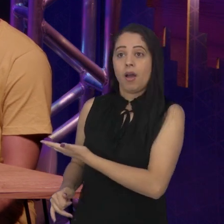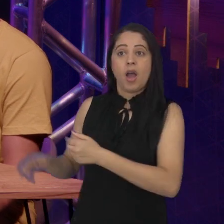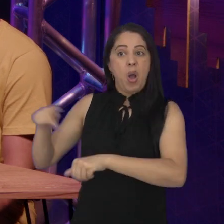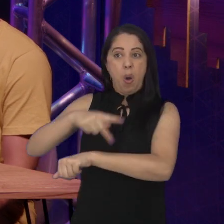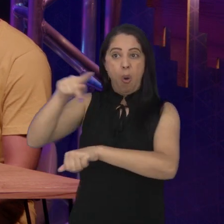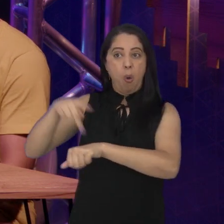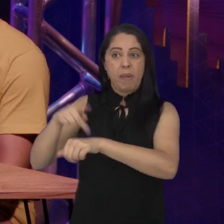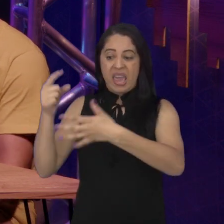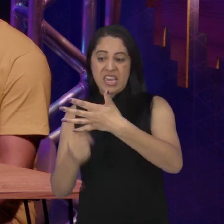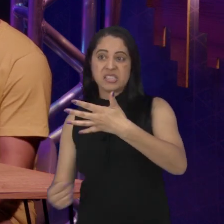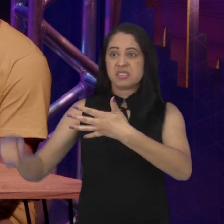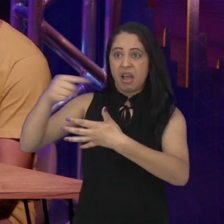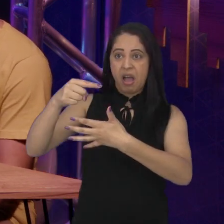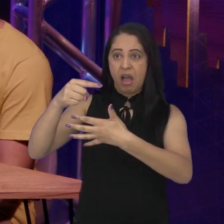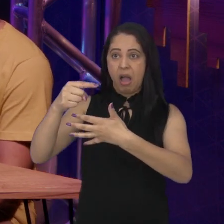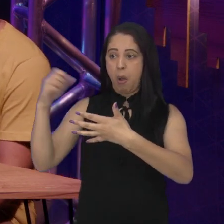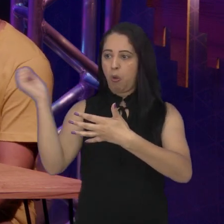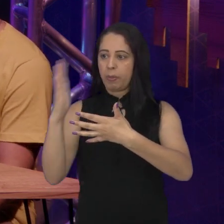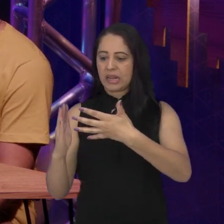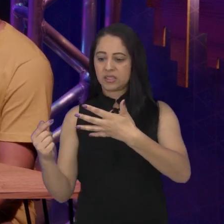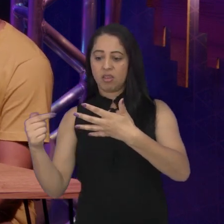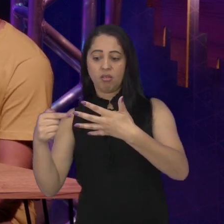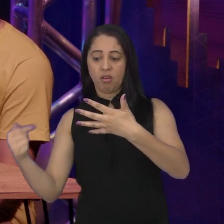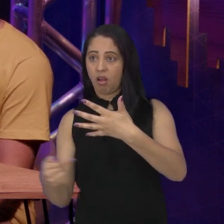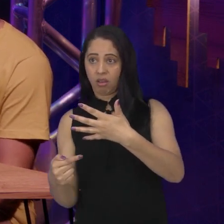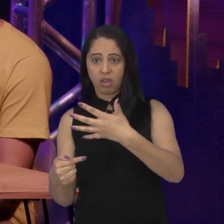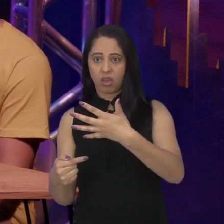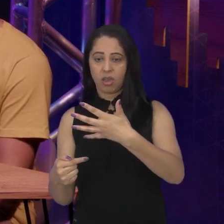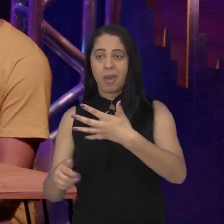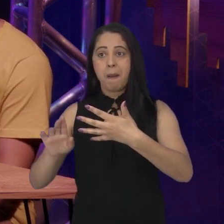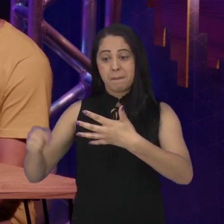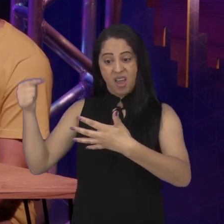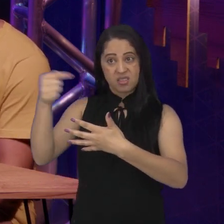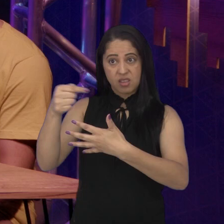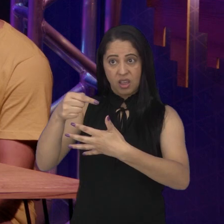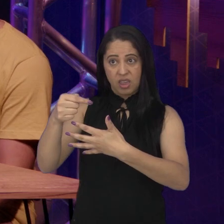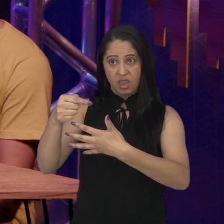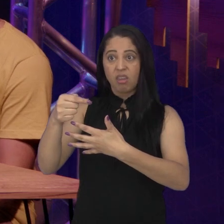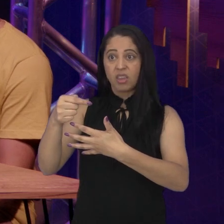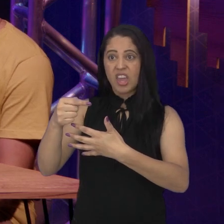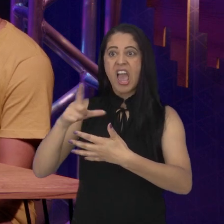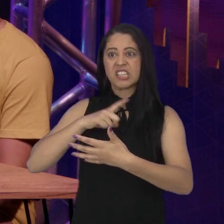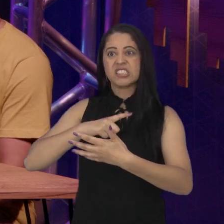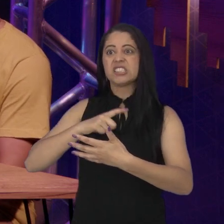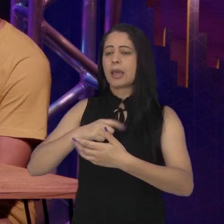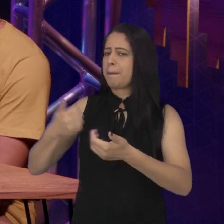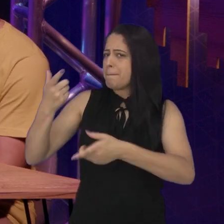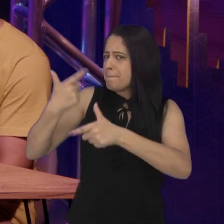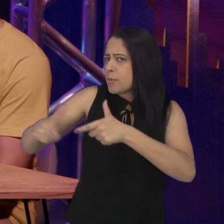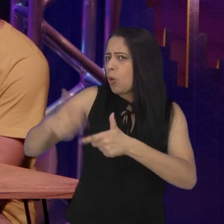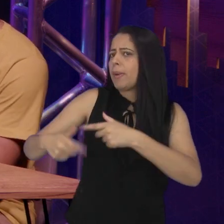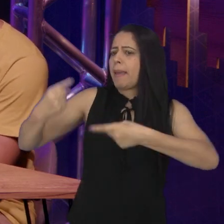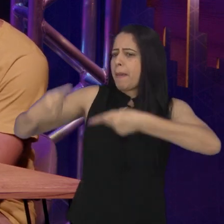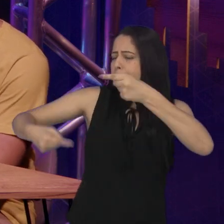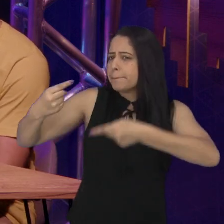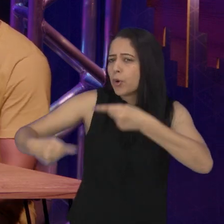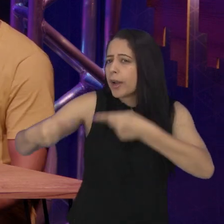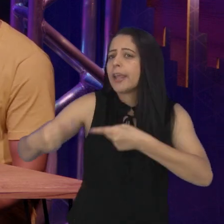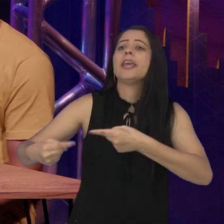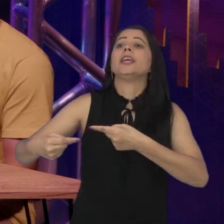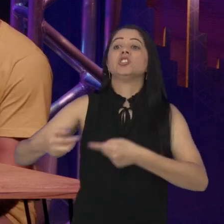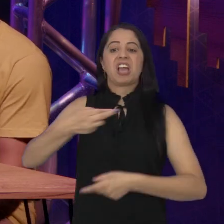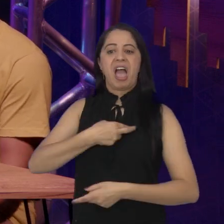Sri Lanka tá na frente do Brasil no IDH. Só que a gente vê lá que tem muita crise política, problemas